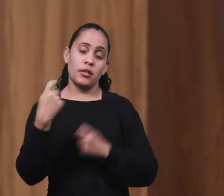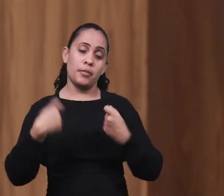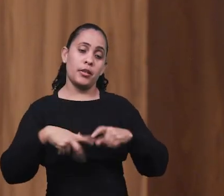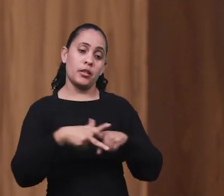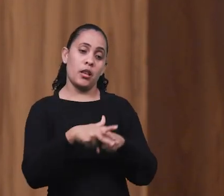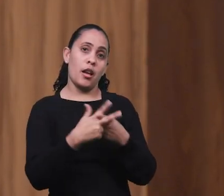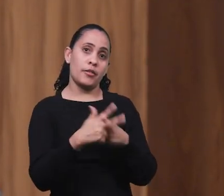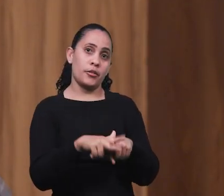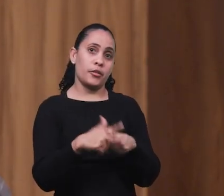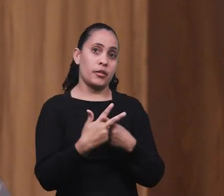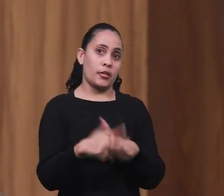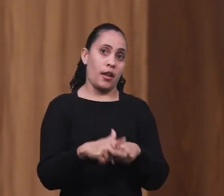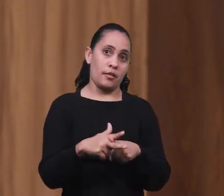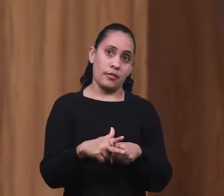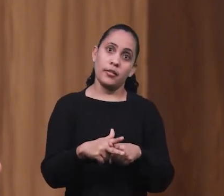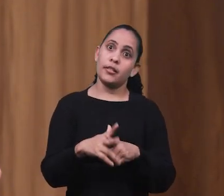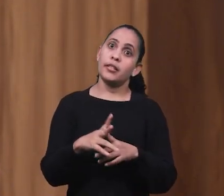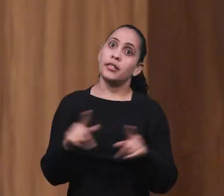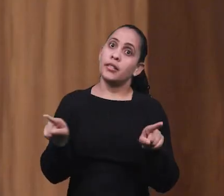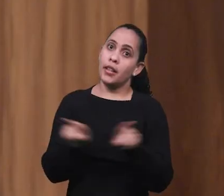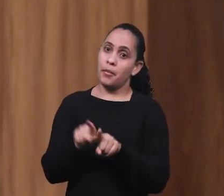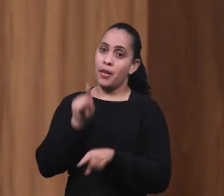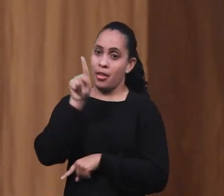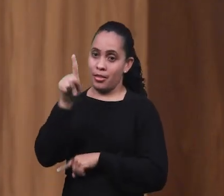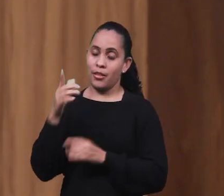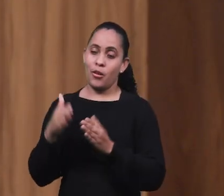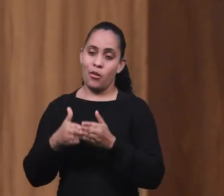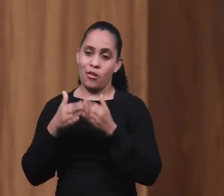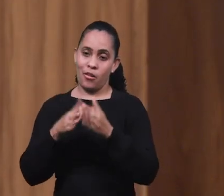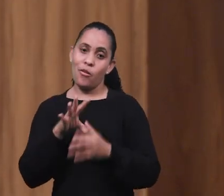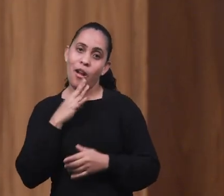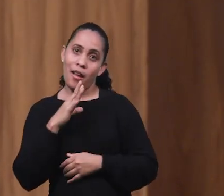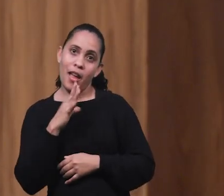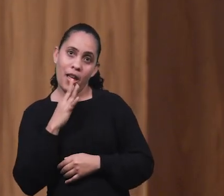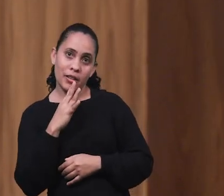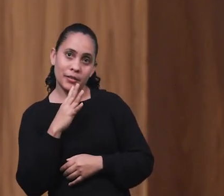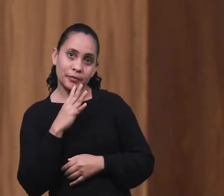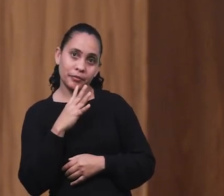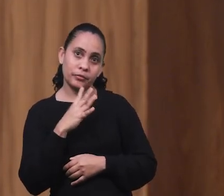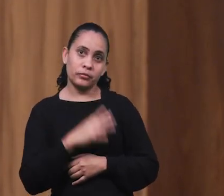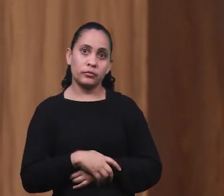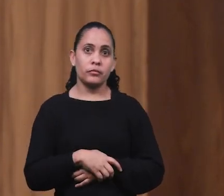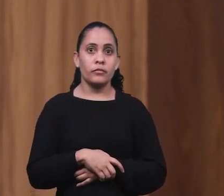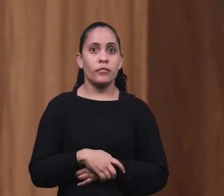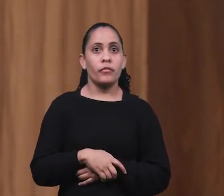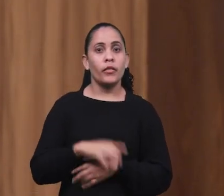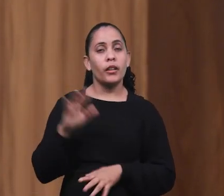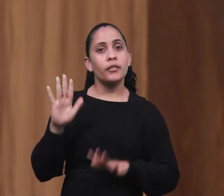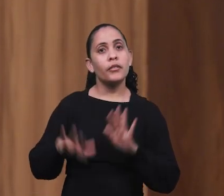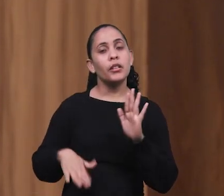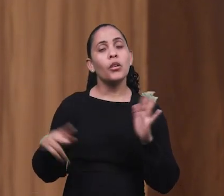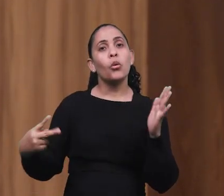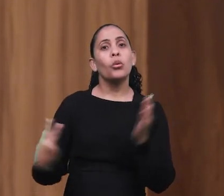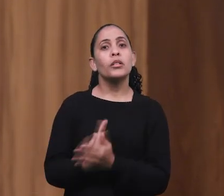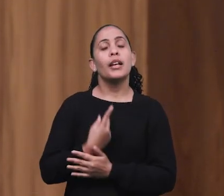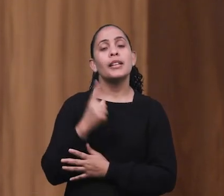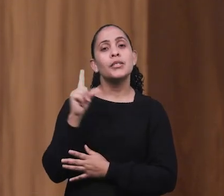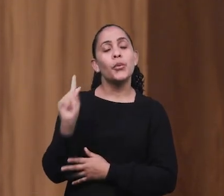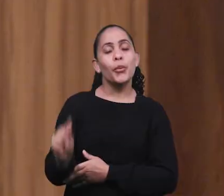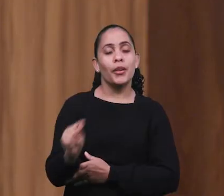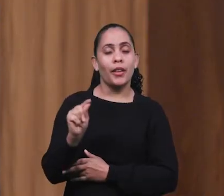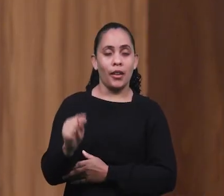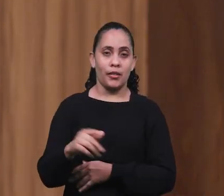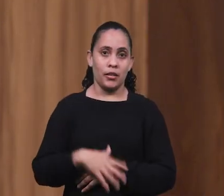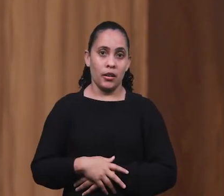precisa ajustar a rota do navio. O pastor João entende bem de navio. Às vezes vem uma situação que